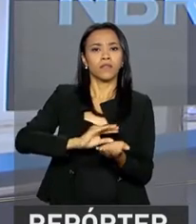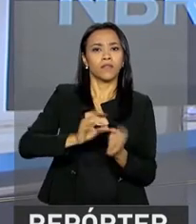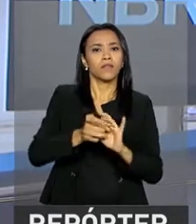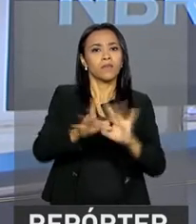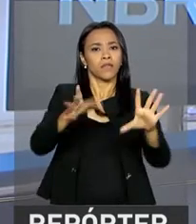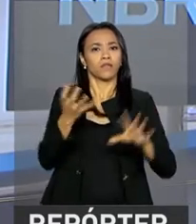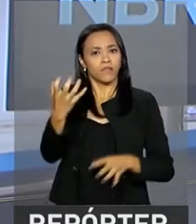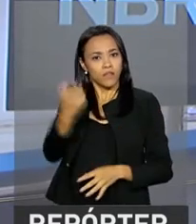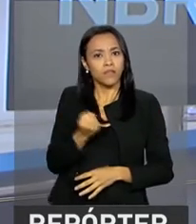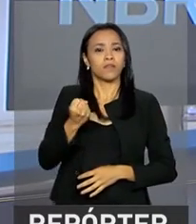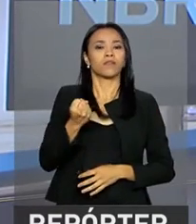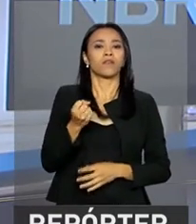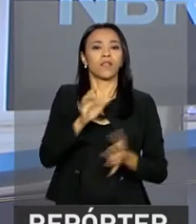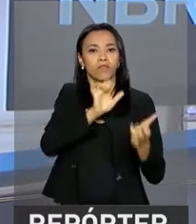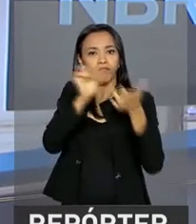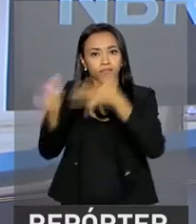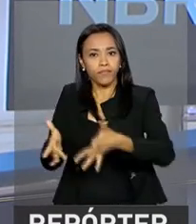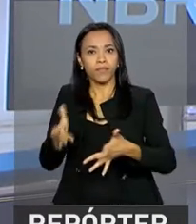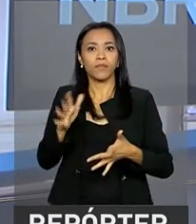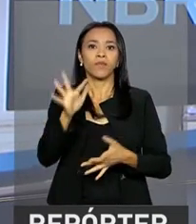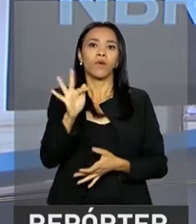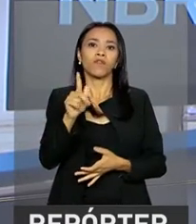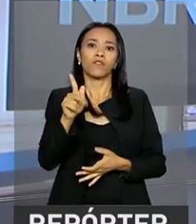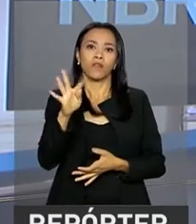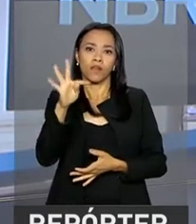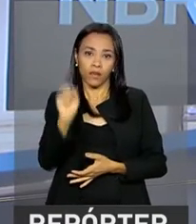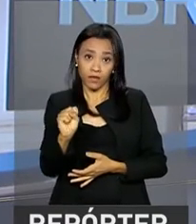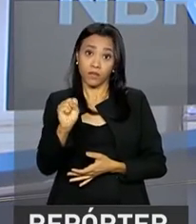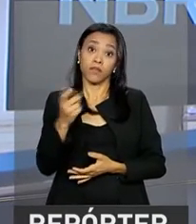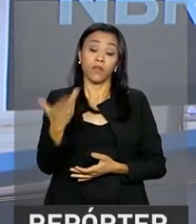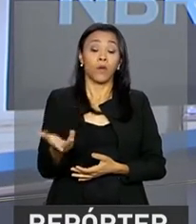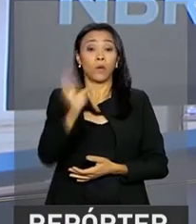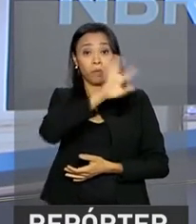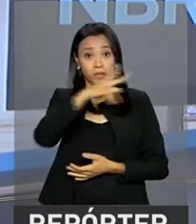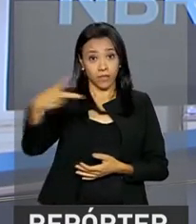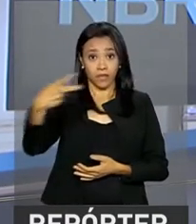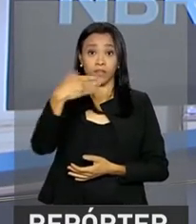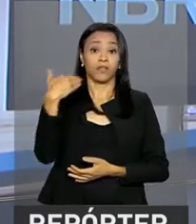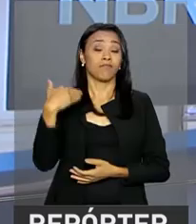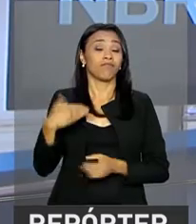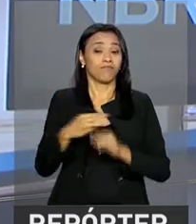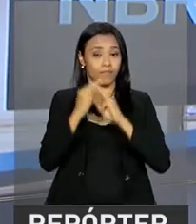contas inativas do FGTS. O presidente da Caixa Econômica Federal fez o anúncio.